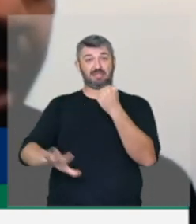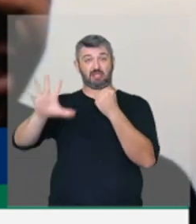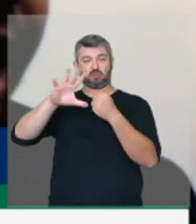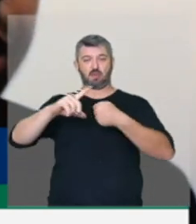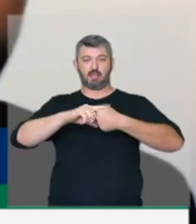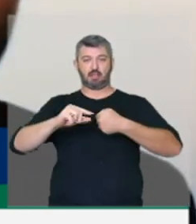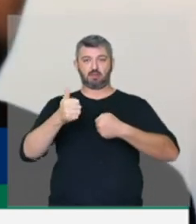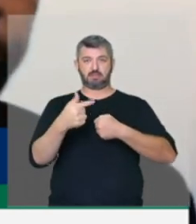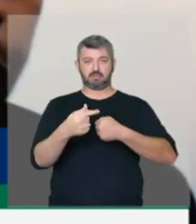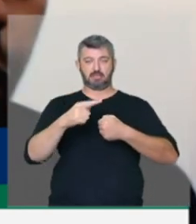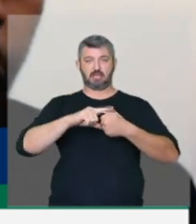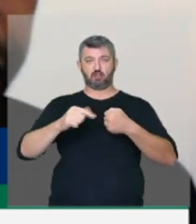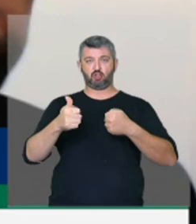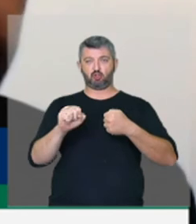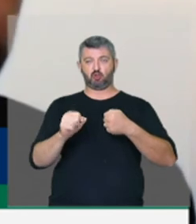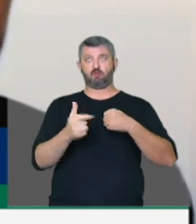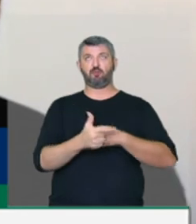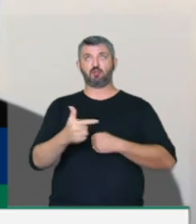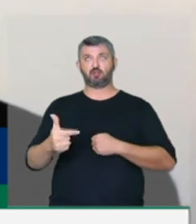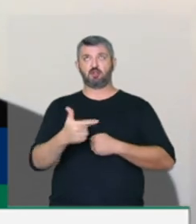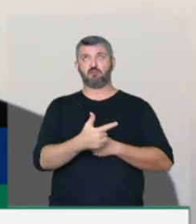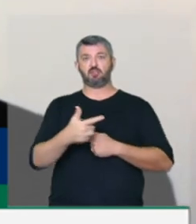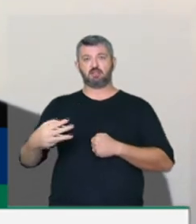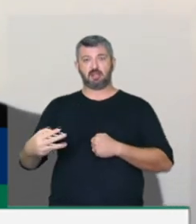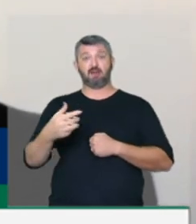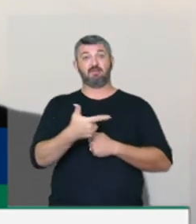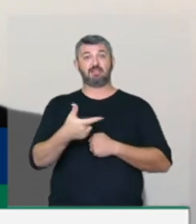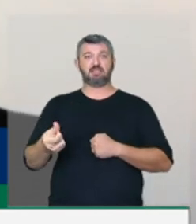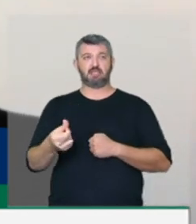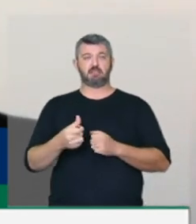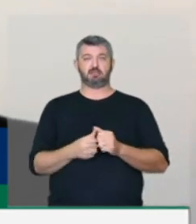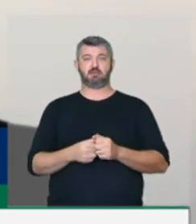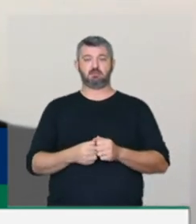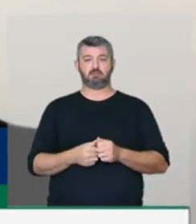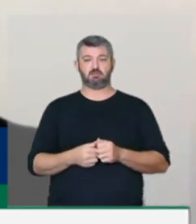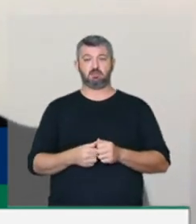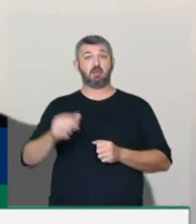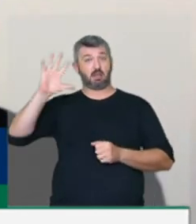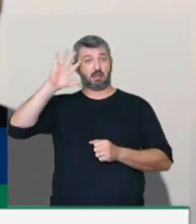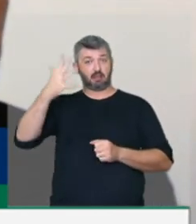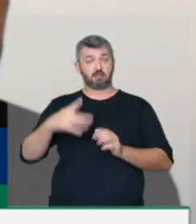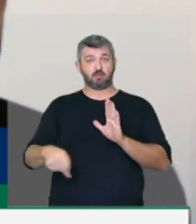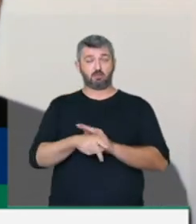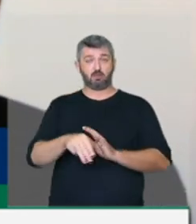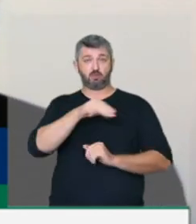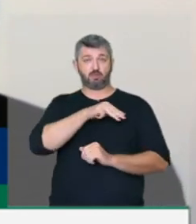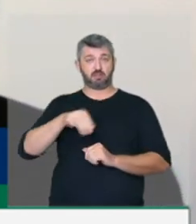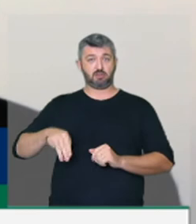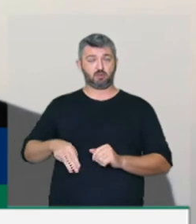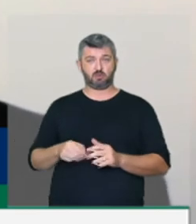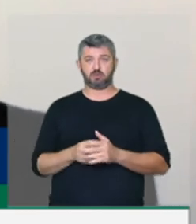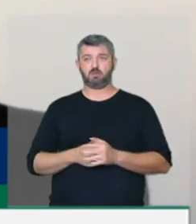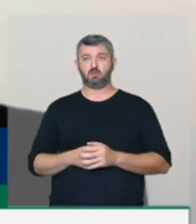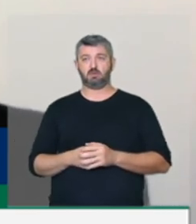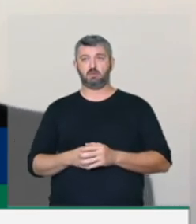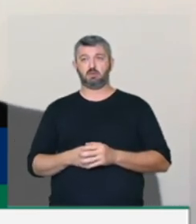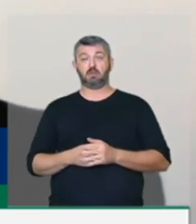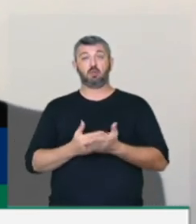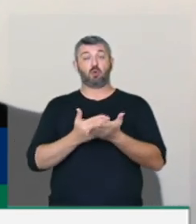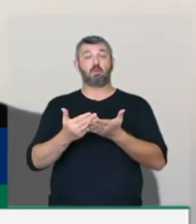artigos 17, 18, 22, 23 e 26, tudo isso de acordo com a decisão do eminente ministro. A peça